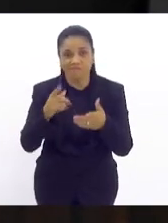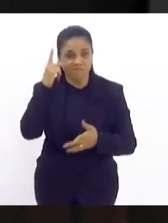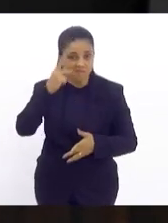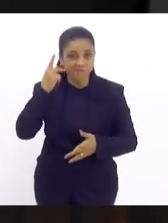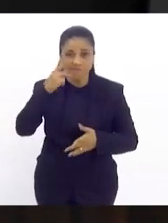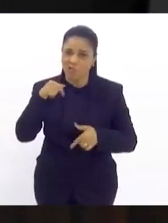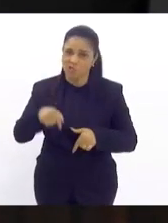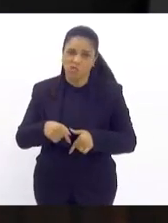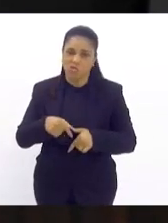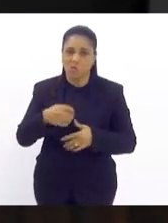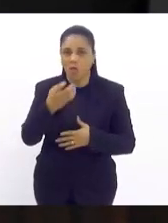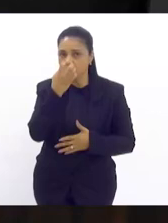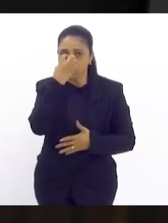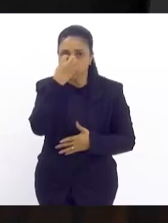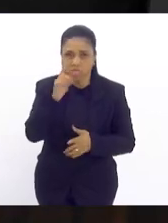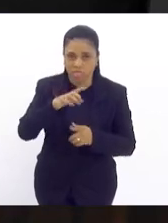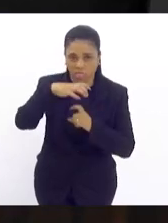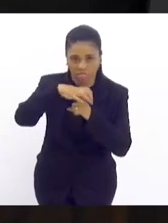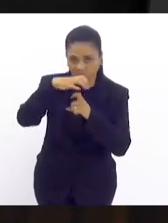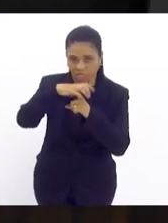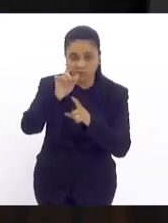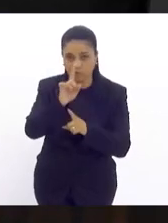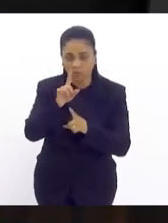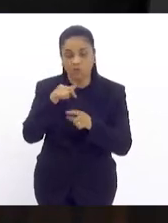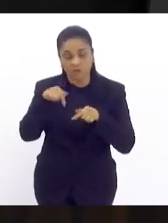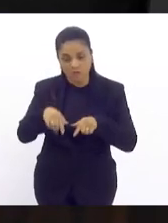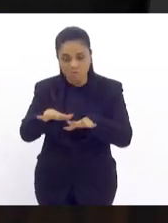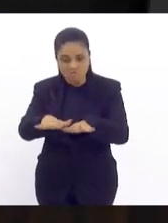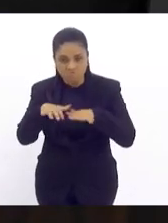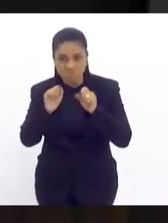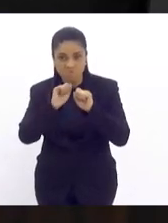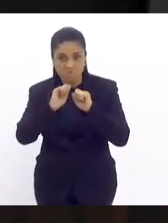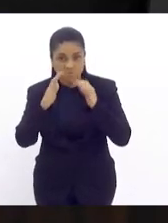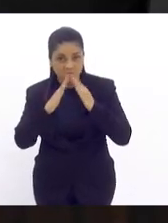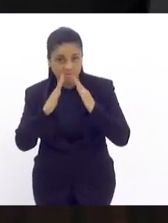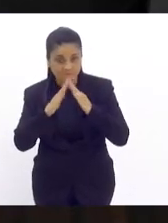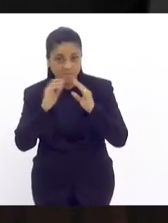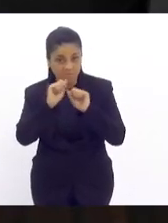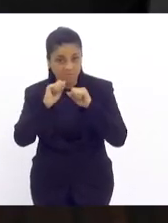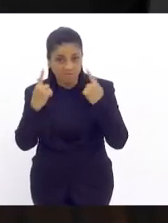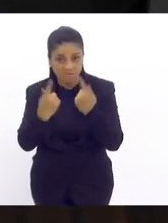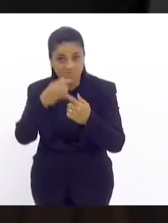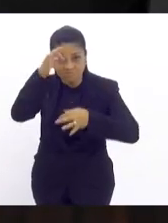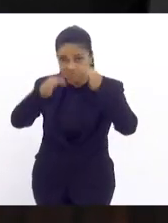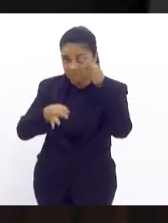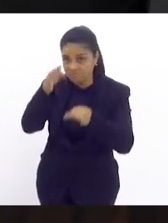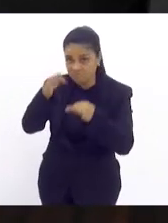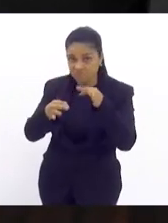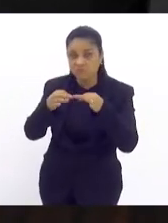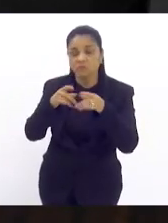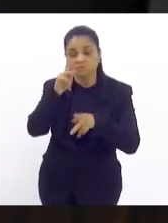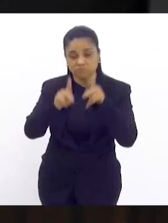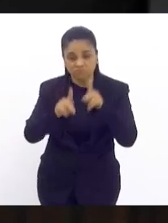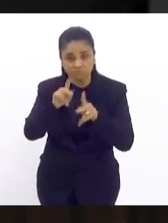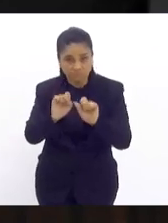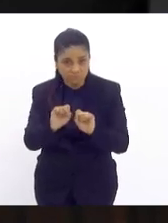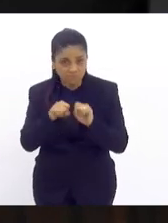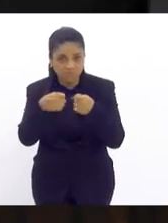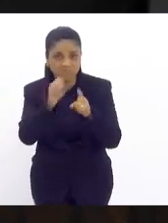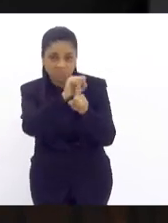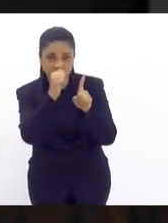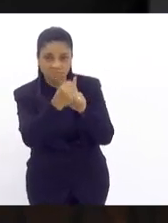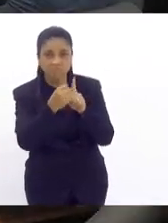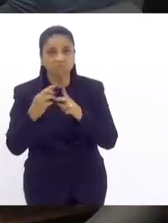aqui não é circo Isso aqui é uma casa Legislativa que a gente tem que defender a vontade da sociedade com o juízo com responsabilidade tá muito